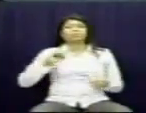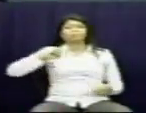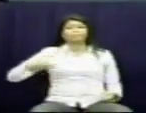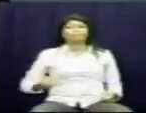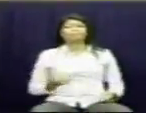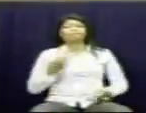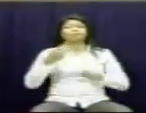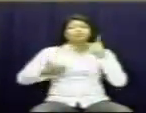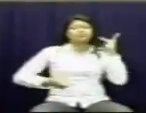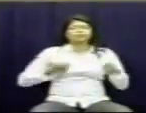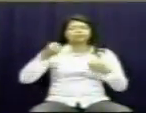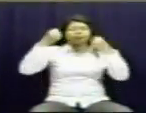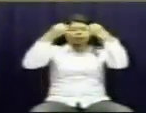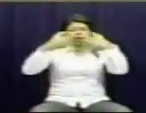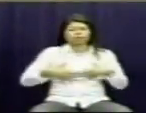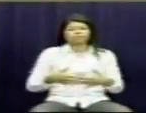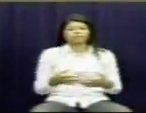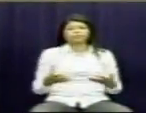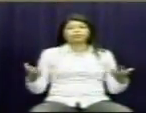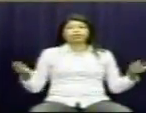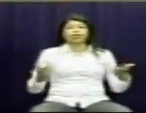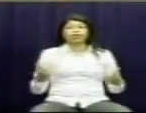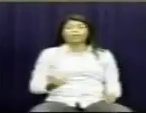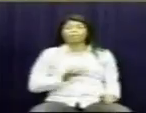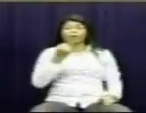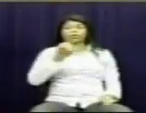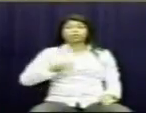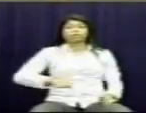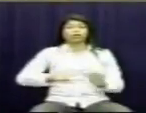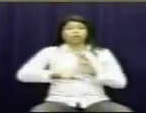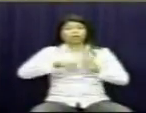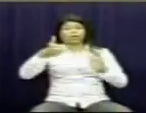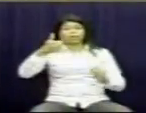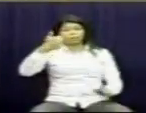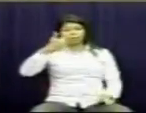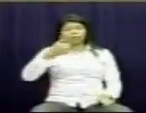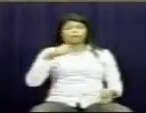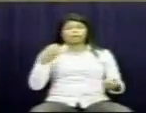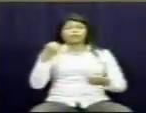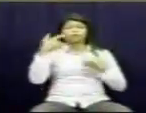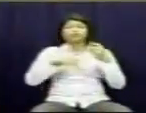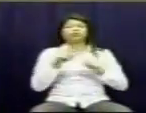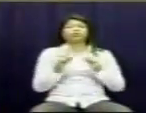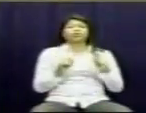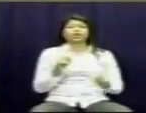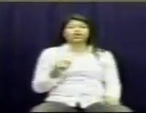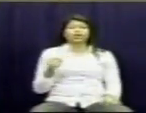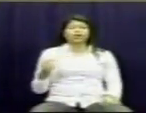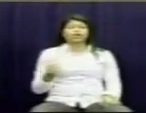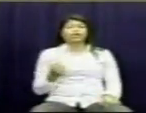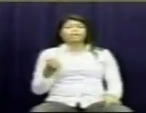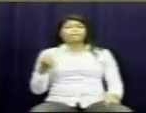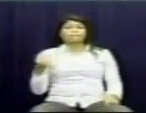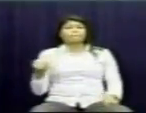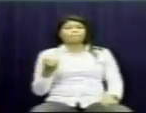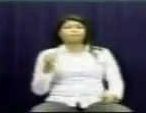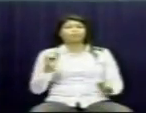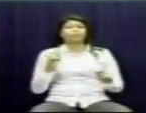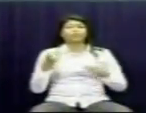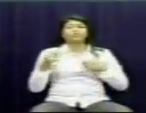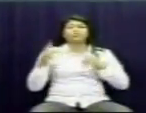importante entender o que existe de iniciativas relacionadas a essa matéria tramitando no Congresso